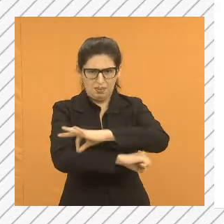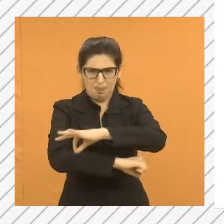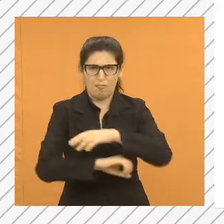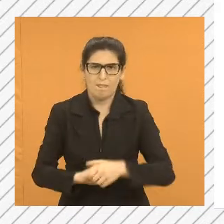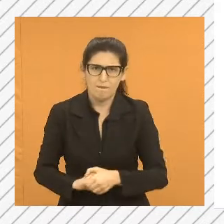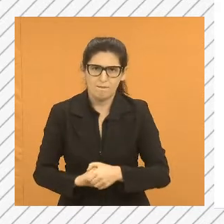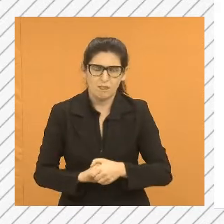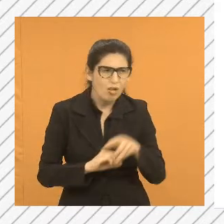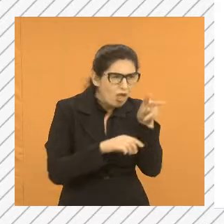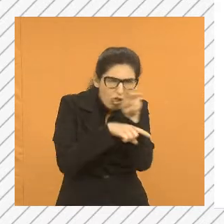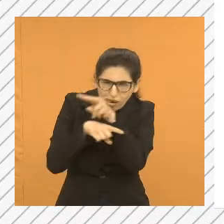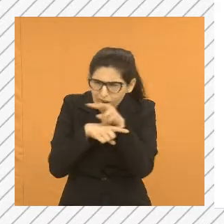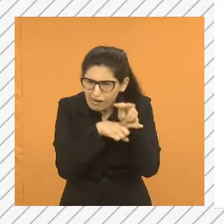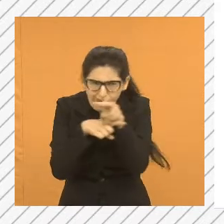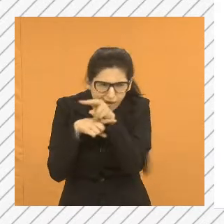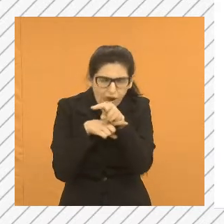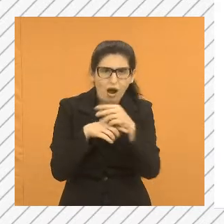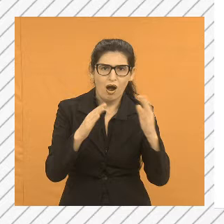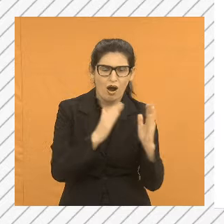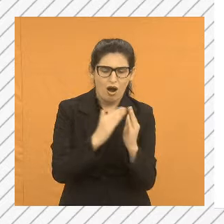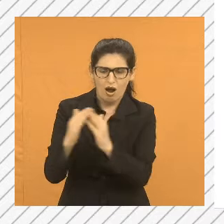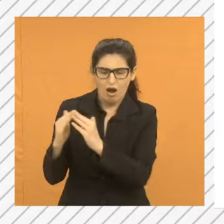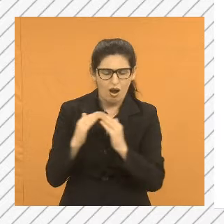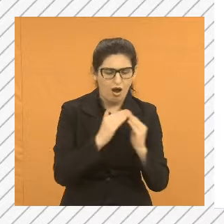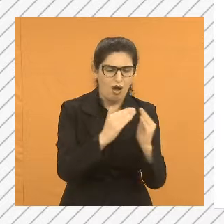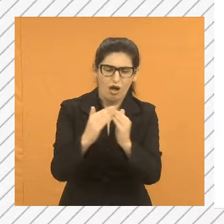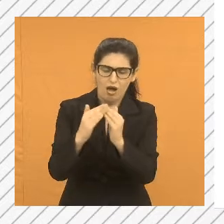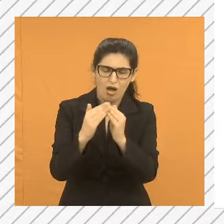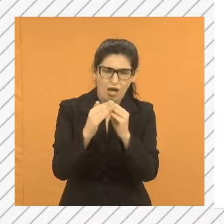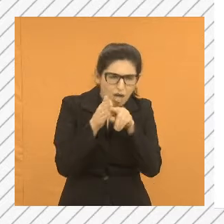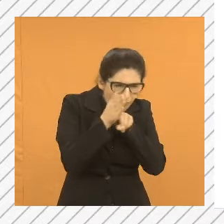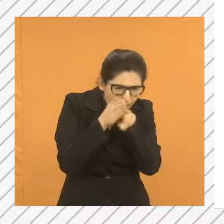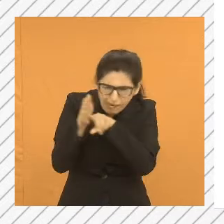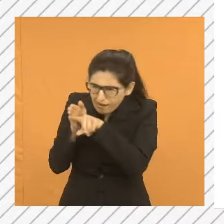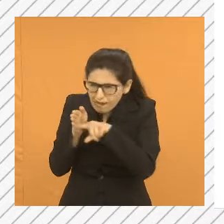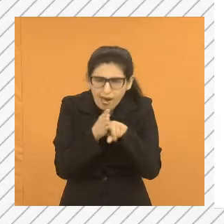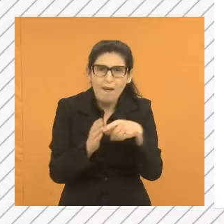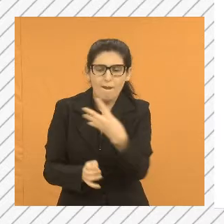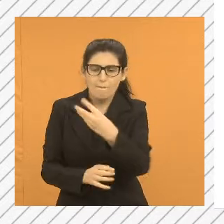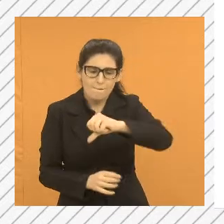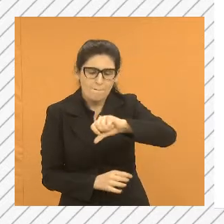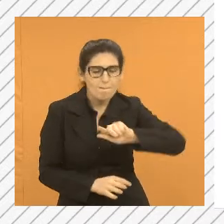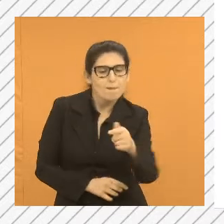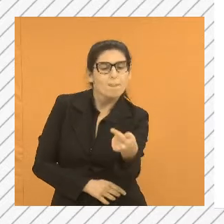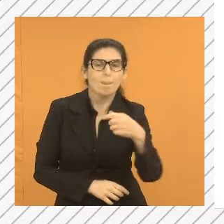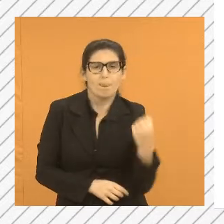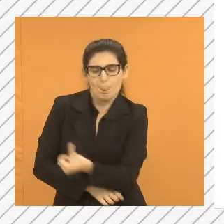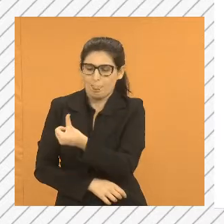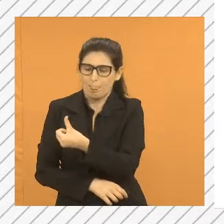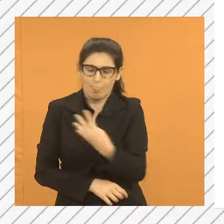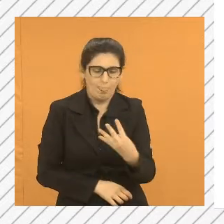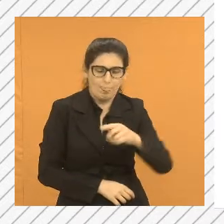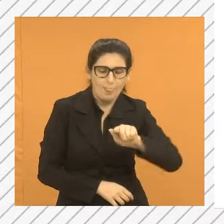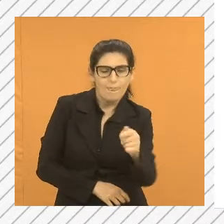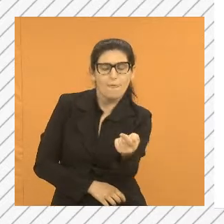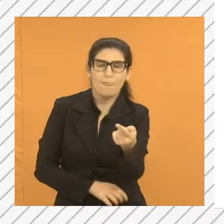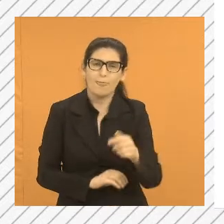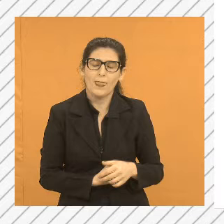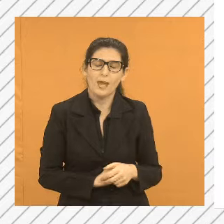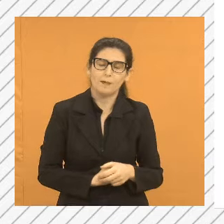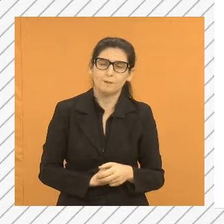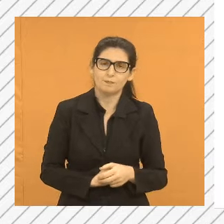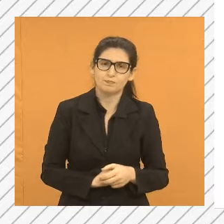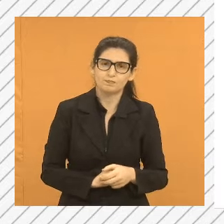imóveis vistoriados. Isso se deve, passando de 49 mil para 64 mil. Isso é